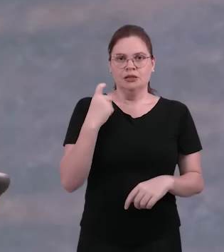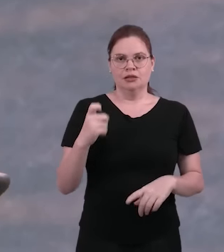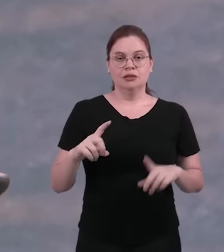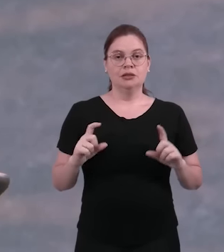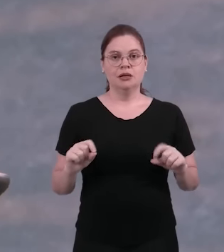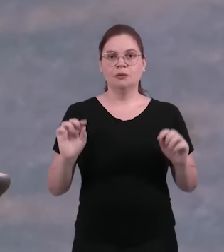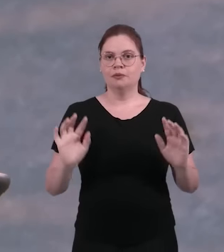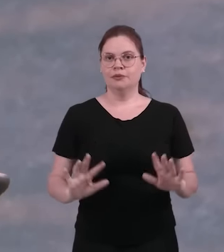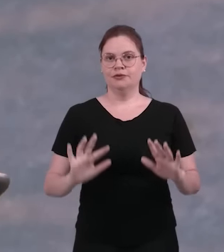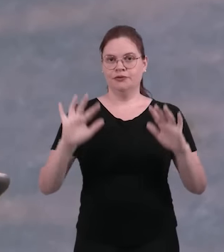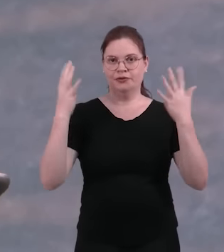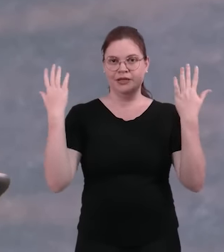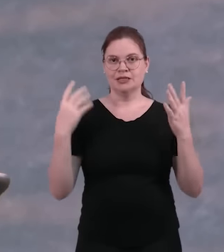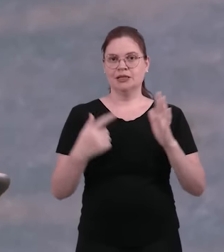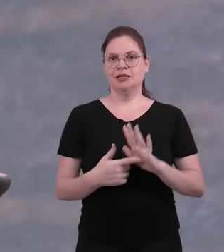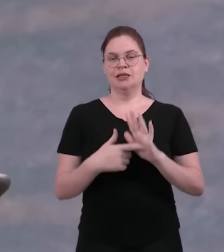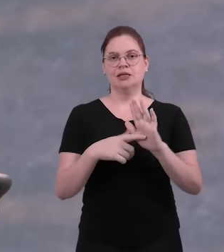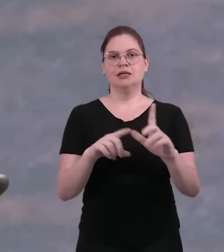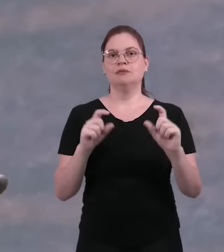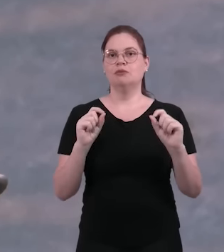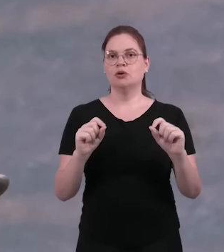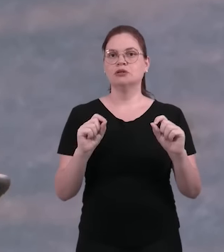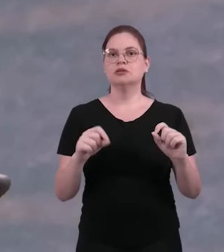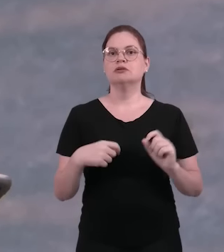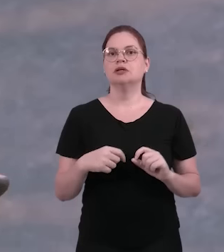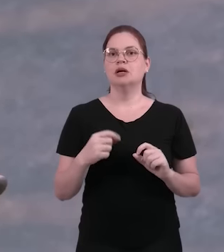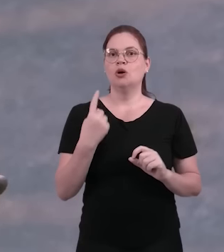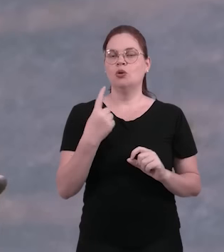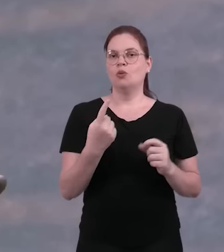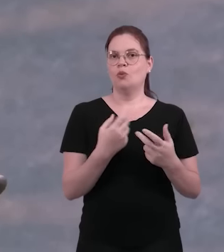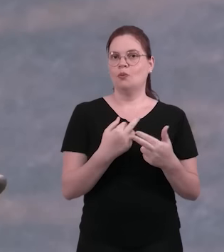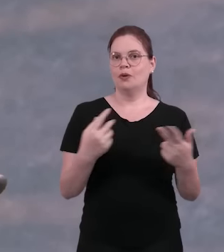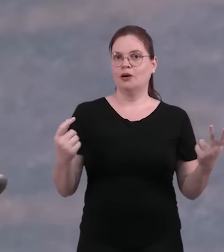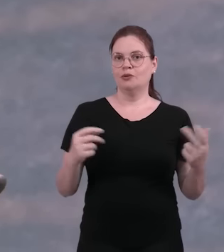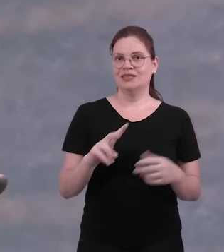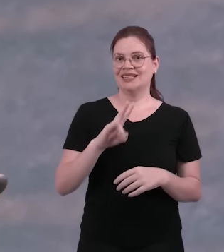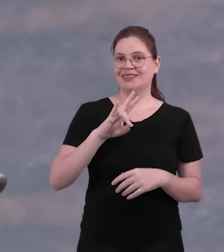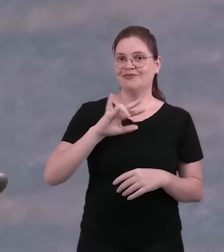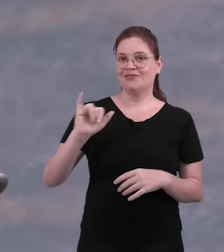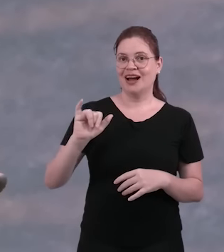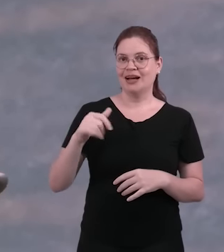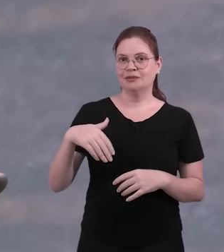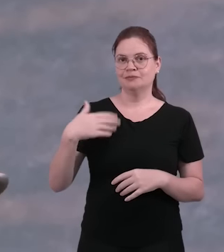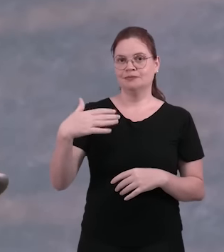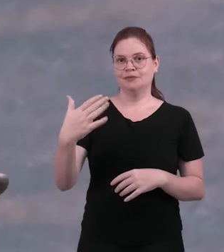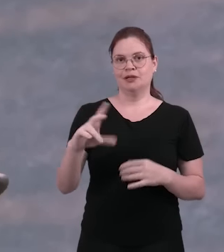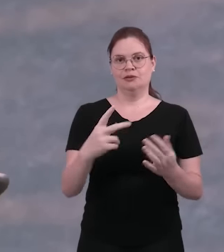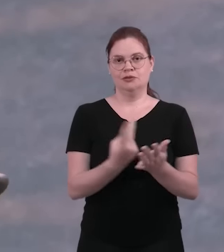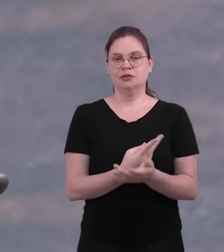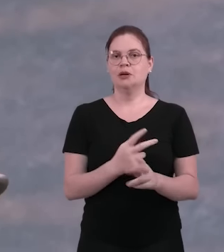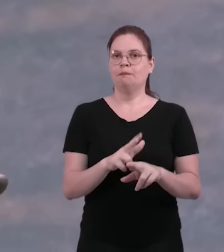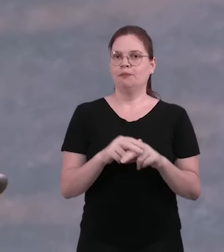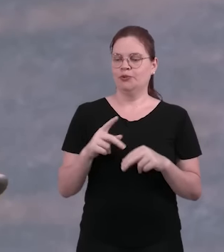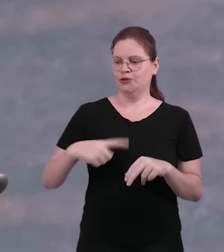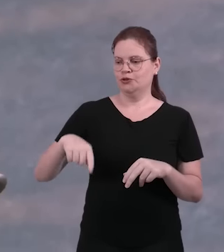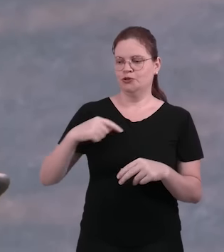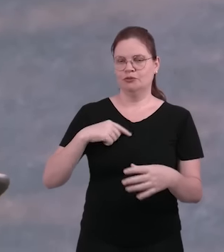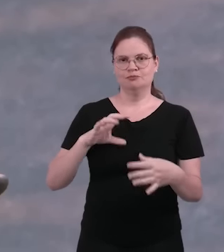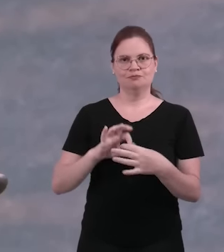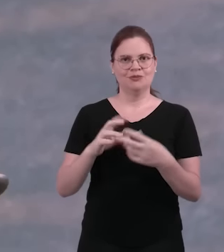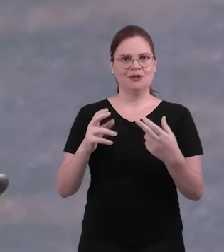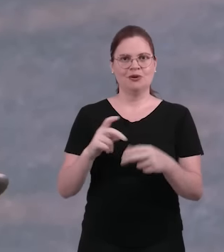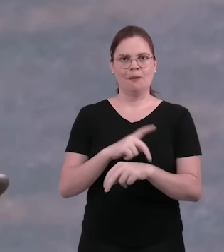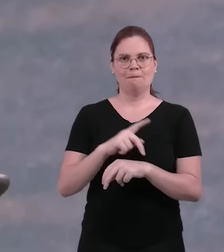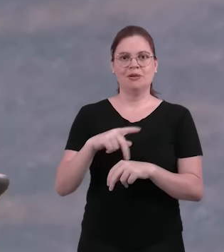é uma festa que comemora alguma coisa que ainda não aconteceu, vai acontecer em seguida. Por isso que nós estamos na Páscoa. Jesus virá em breve, nós já